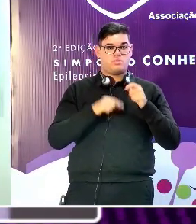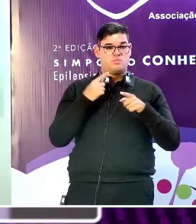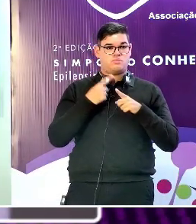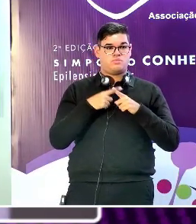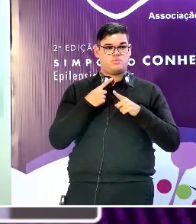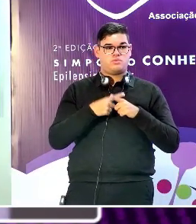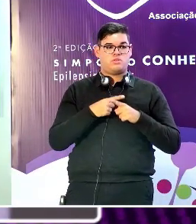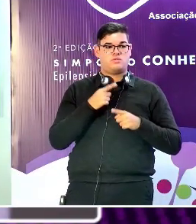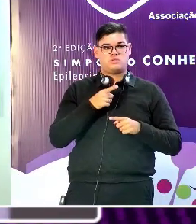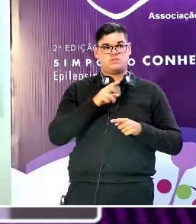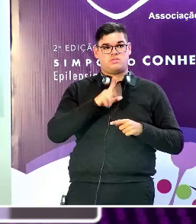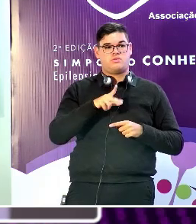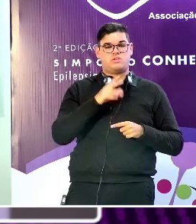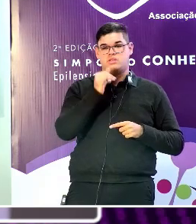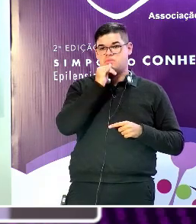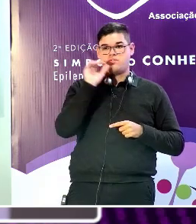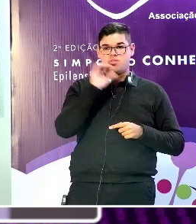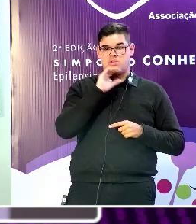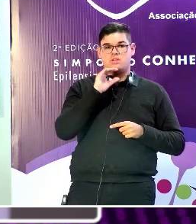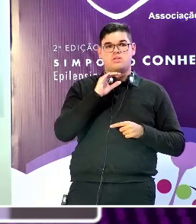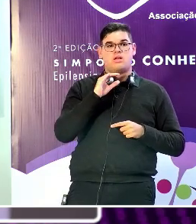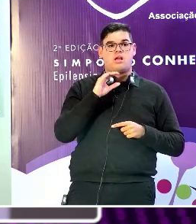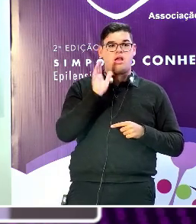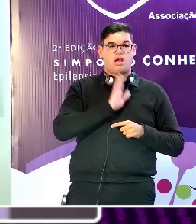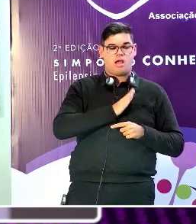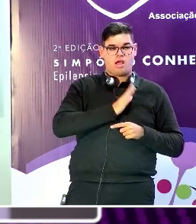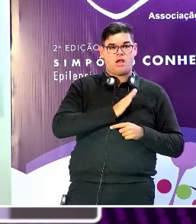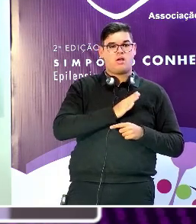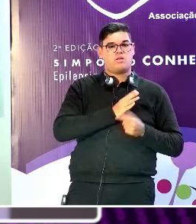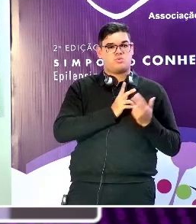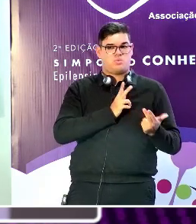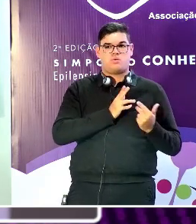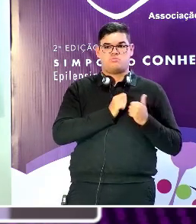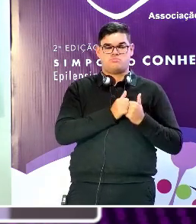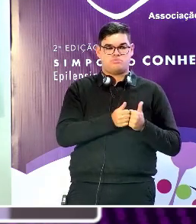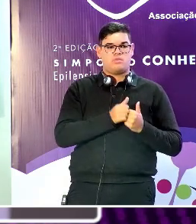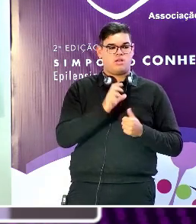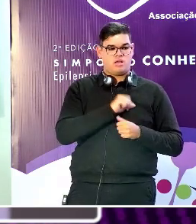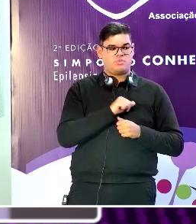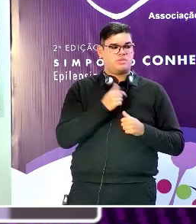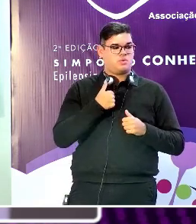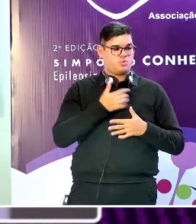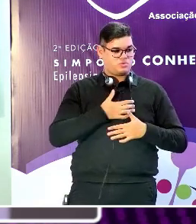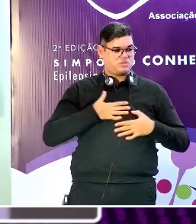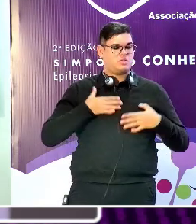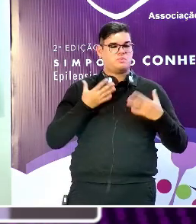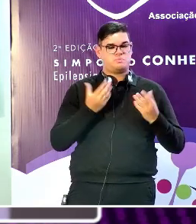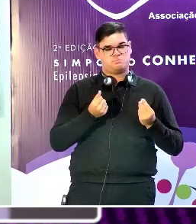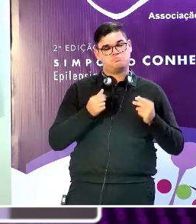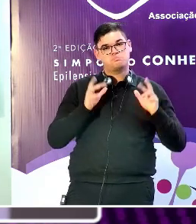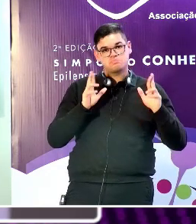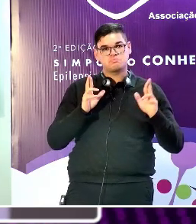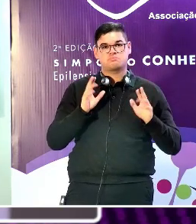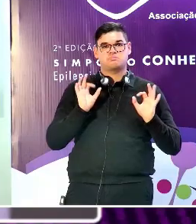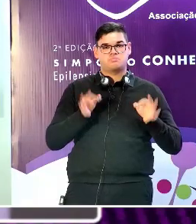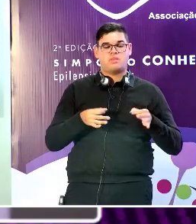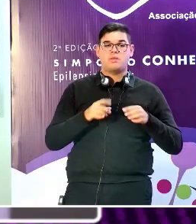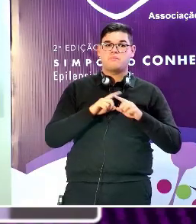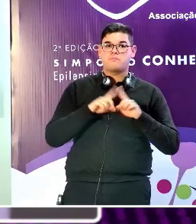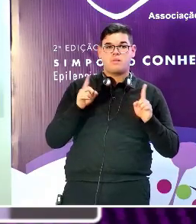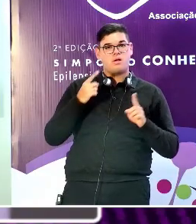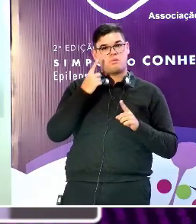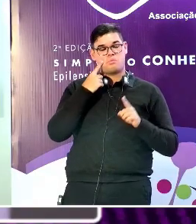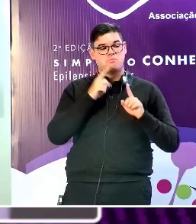vai na velocidade do nosso coração. E eu gostaria muito que fosse, né? Mas